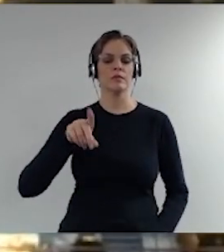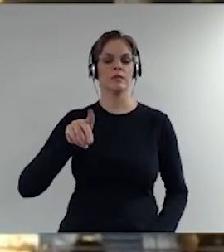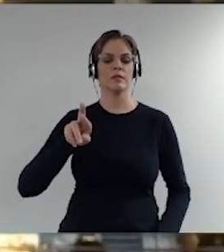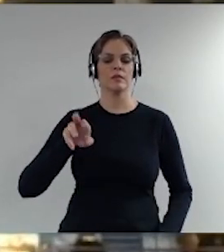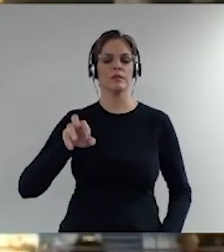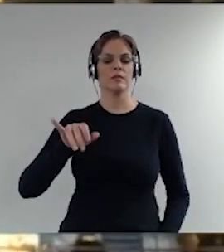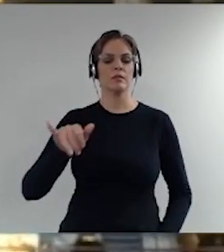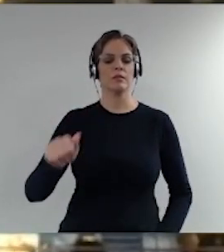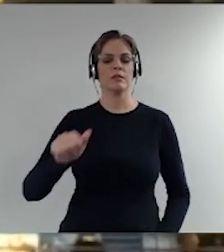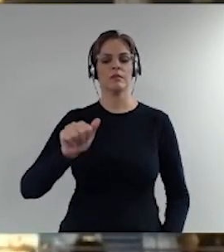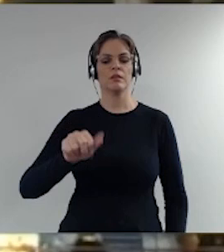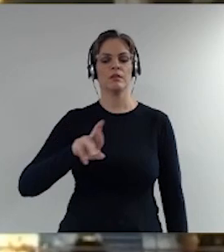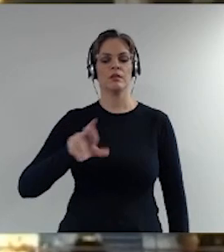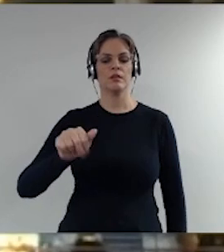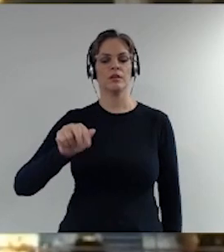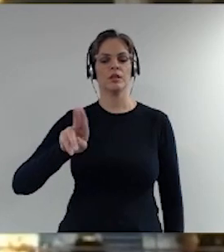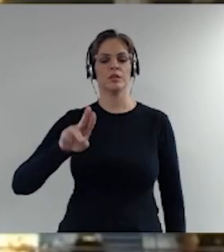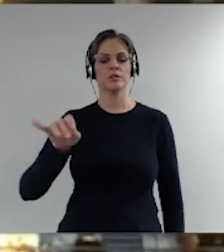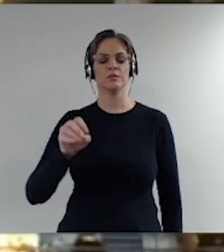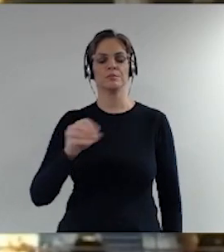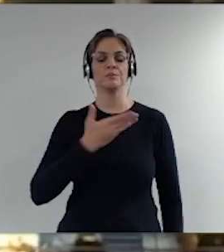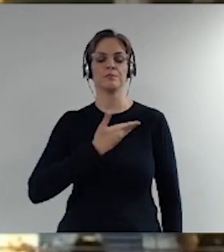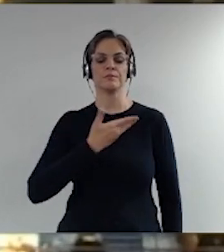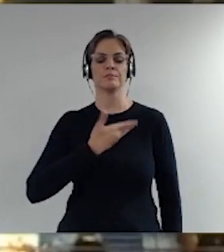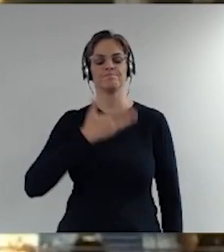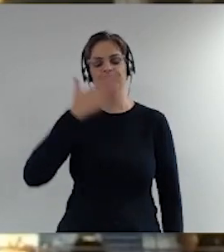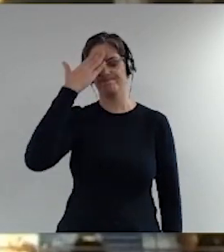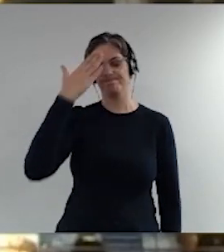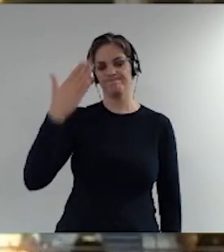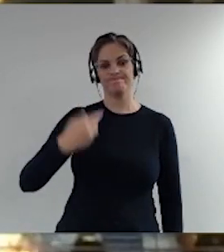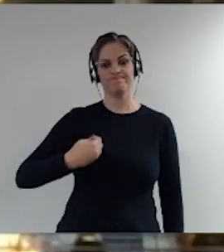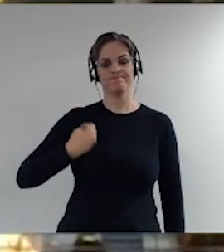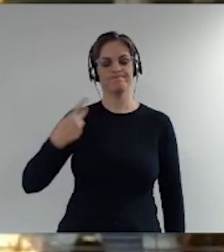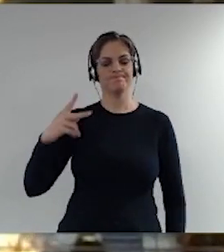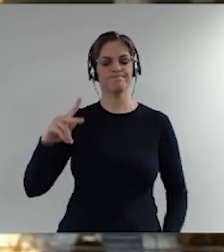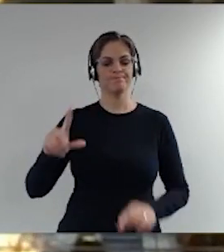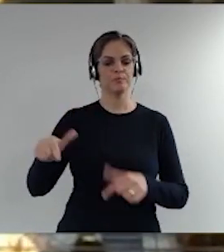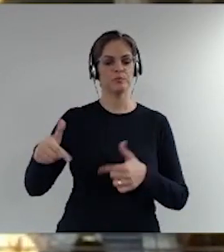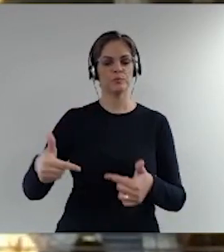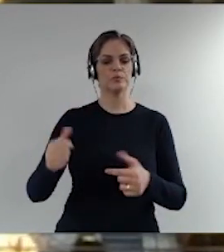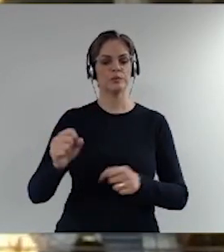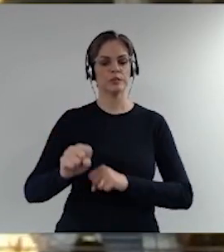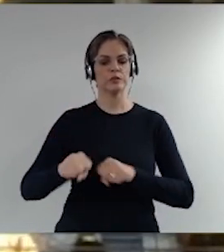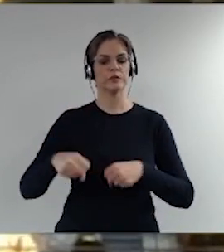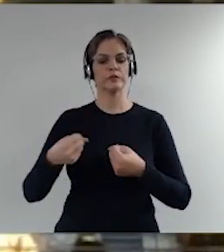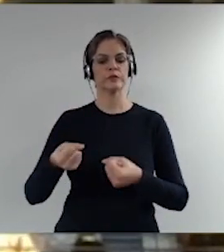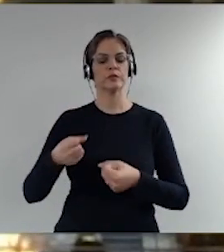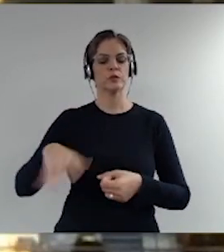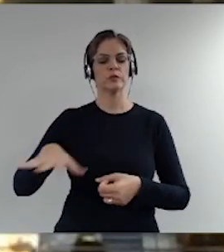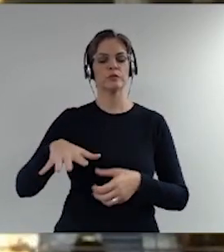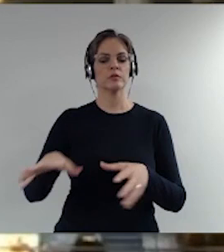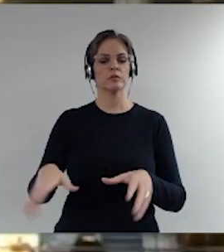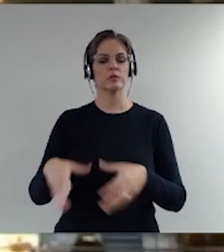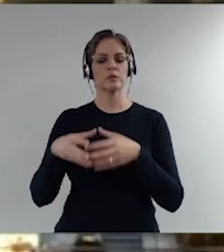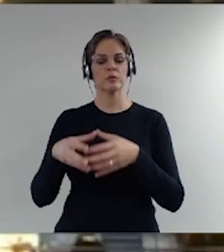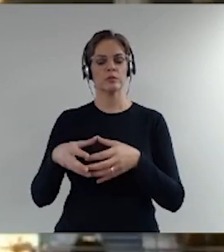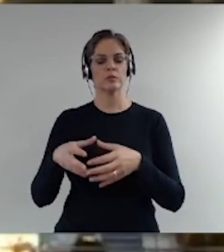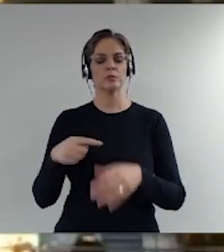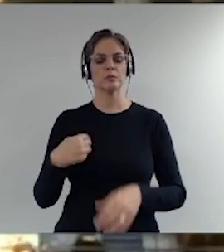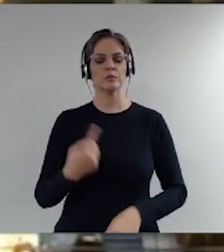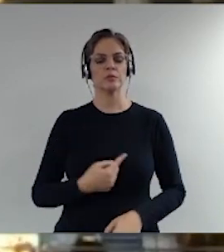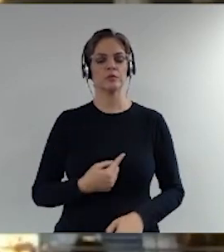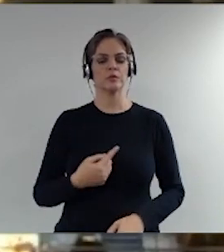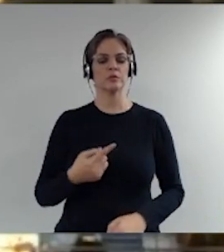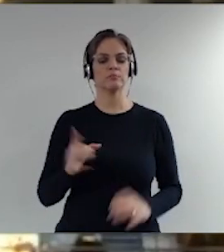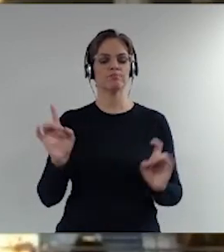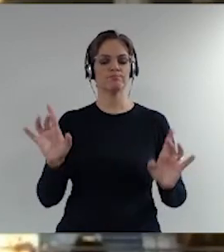Araújo, minha colega, amiga, a quem eu agradeço pela sua dedicação frente à nossa entidade de maneira